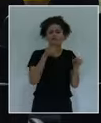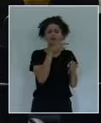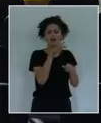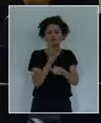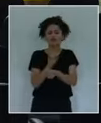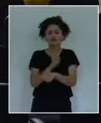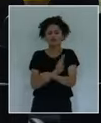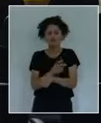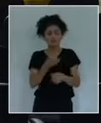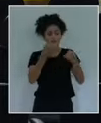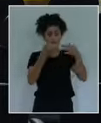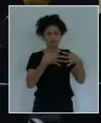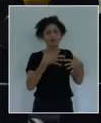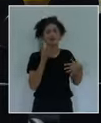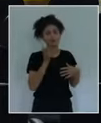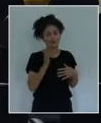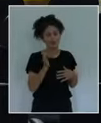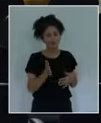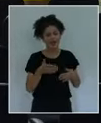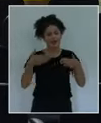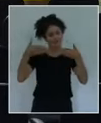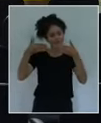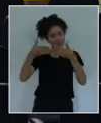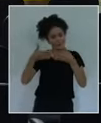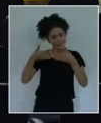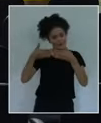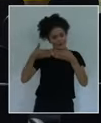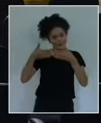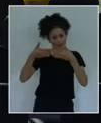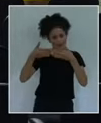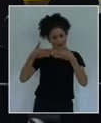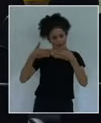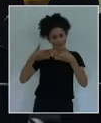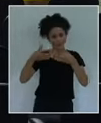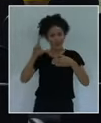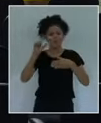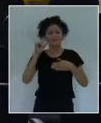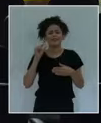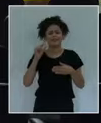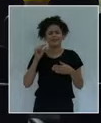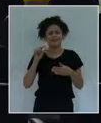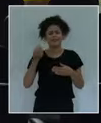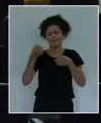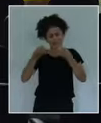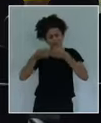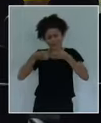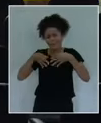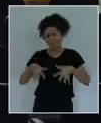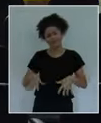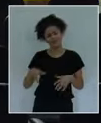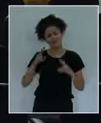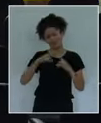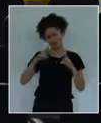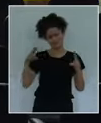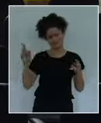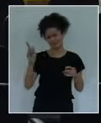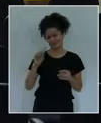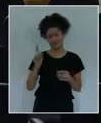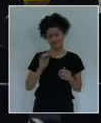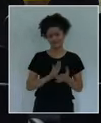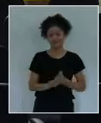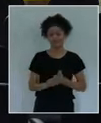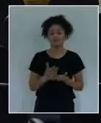consegue gerir, de suportar ou de segurar a água lá para estar prejudicando nós. Deixou isso bem esclarecido, né? Ao contrário do que toda a vida